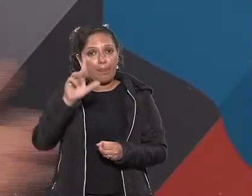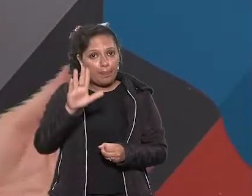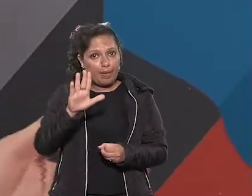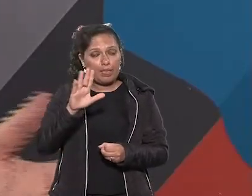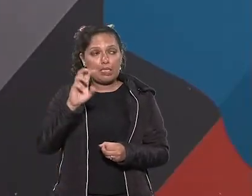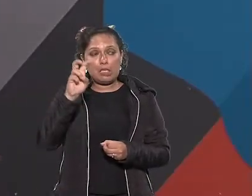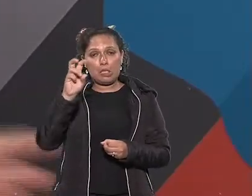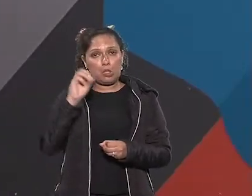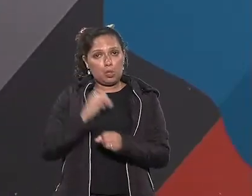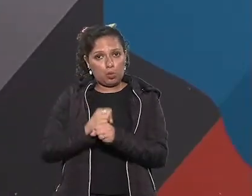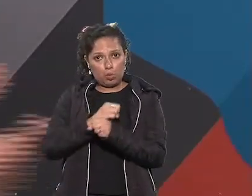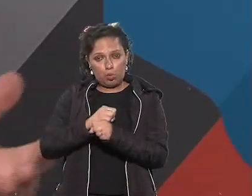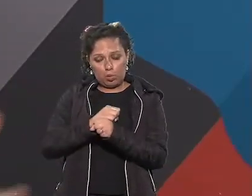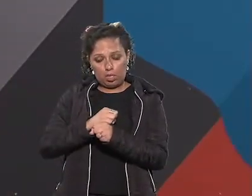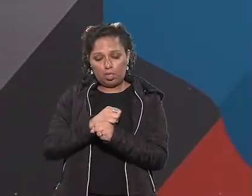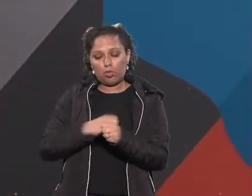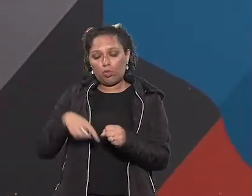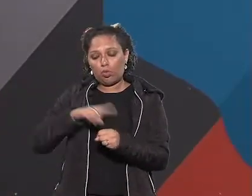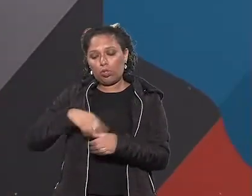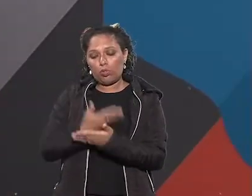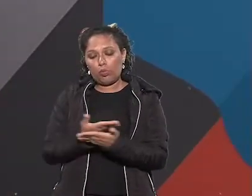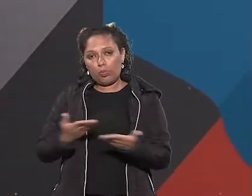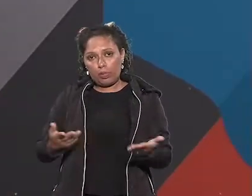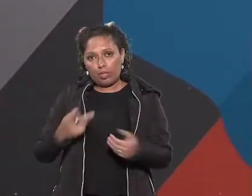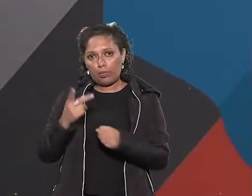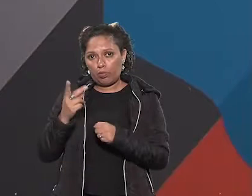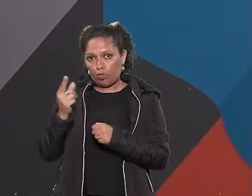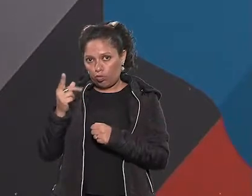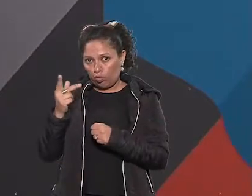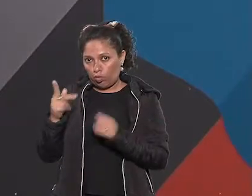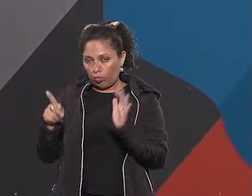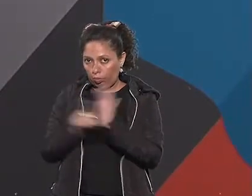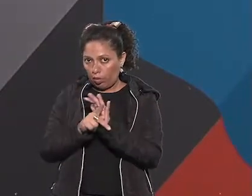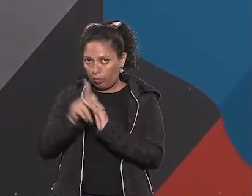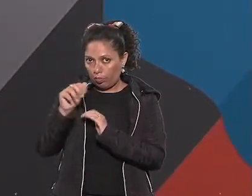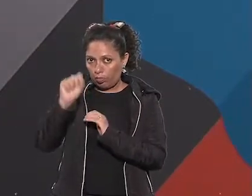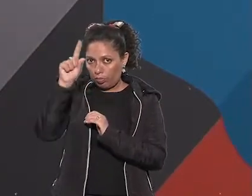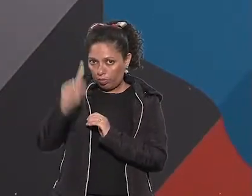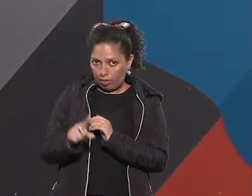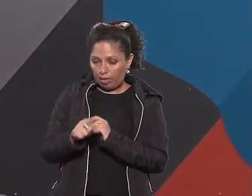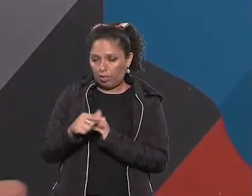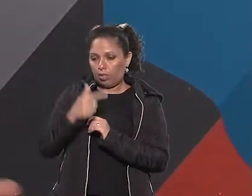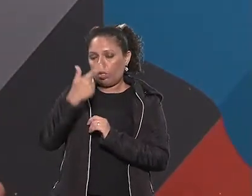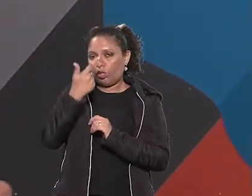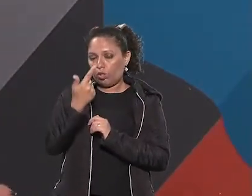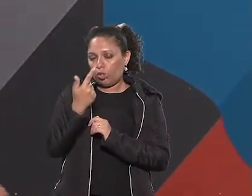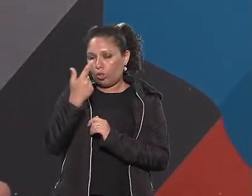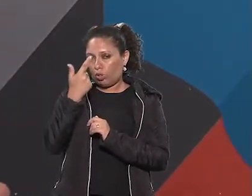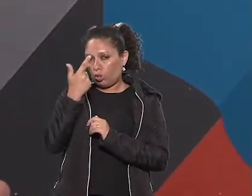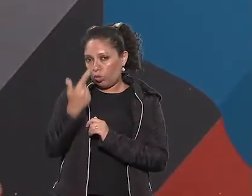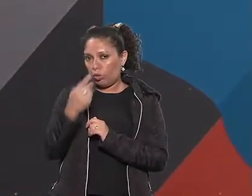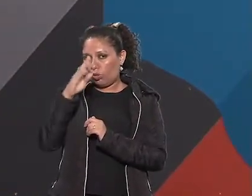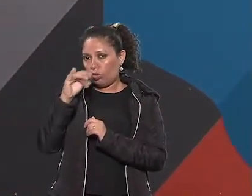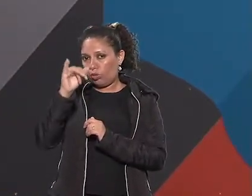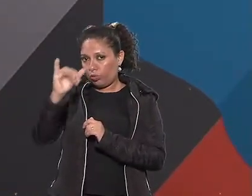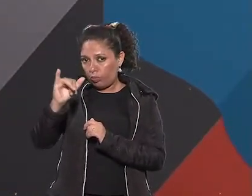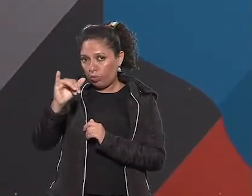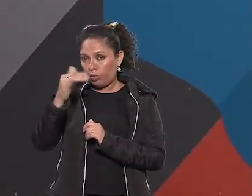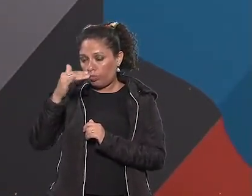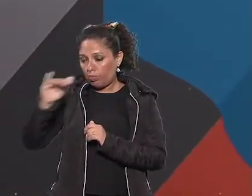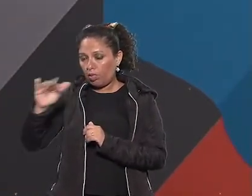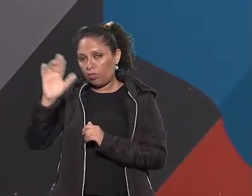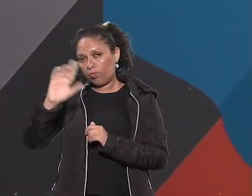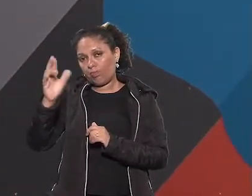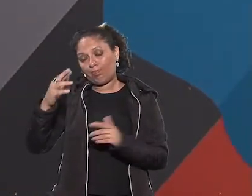gás, só nos últimos 5 anos nós perdemos de royalties de participação especial do gás 2,5 bilhões. Com esse